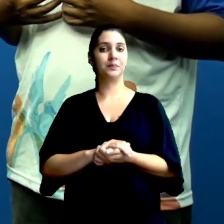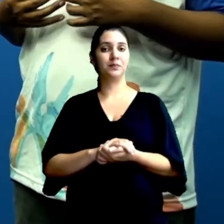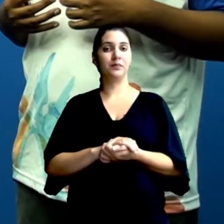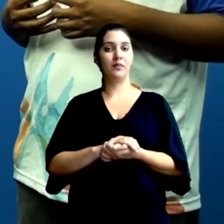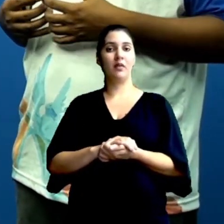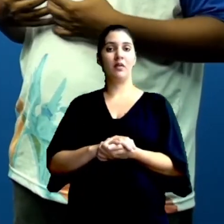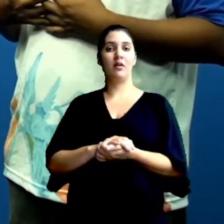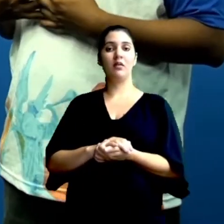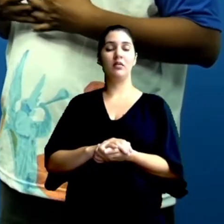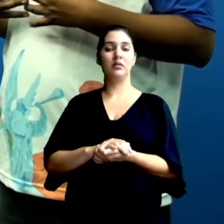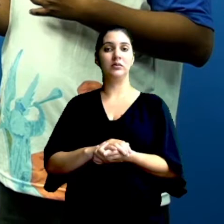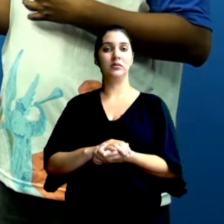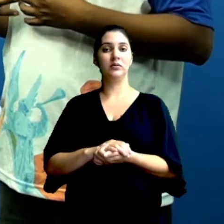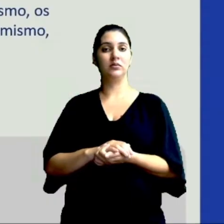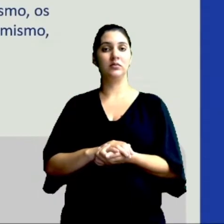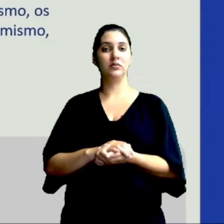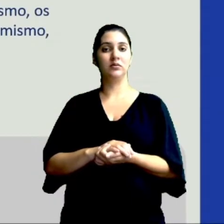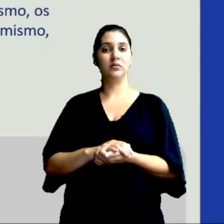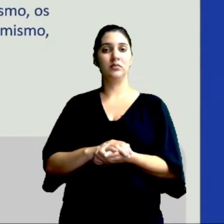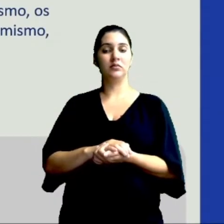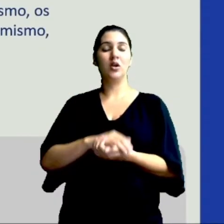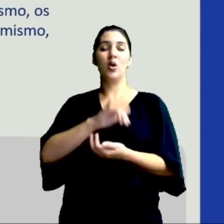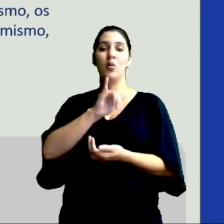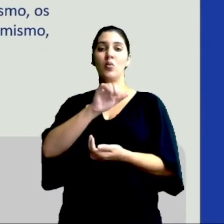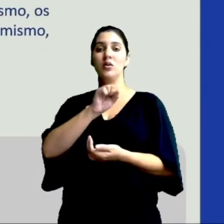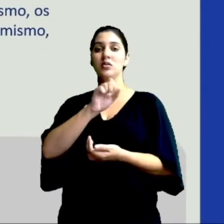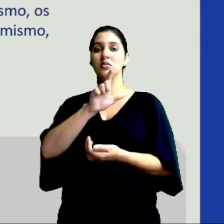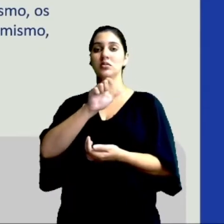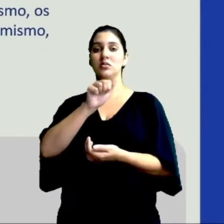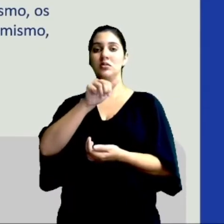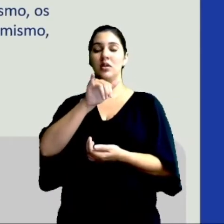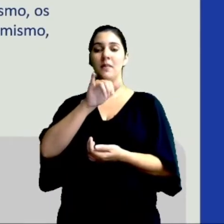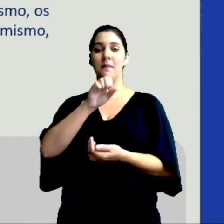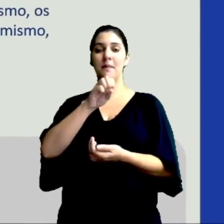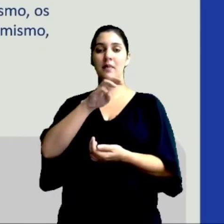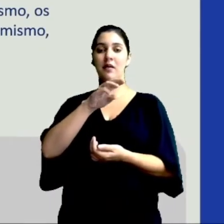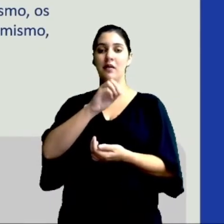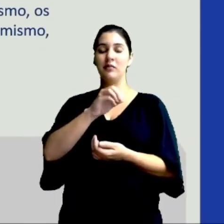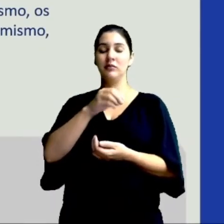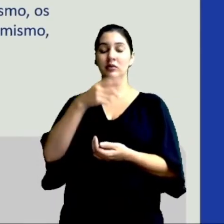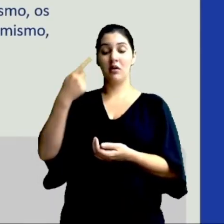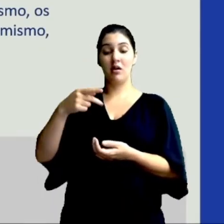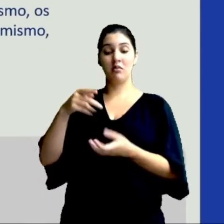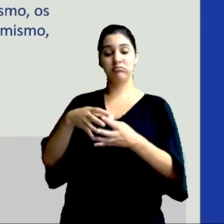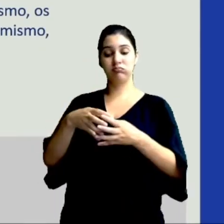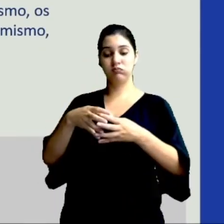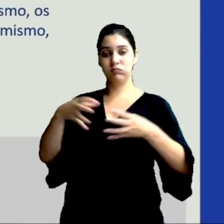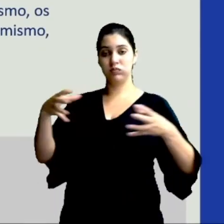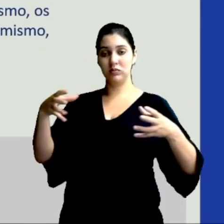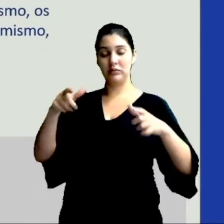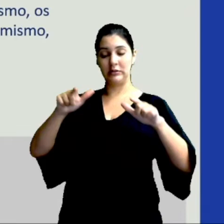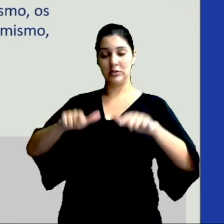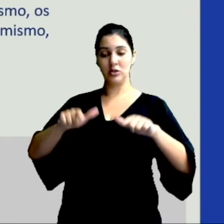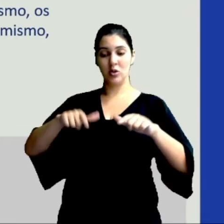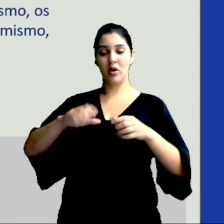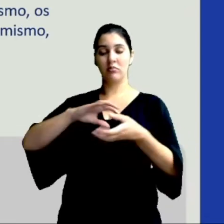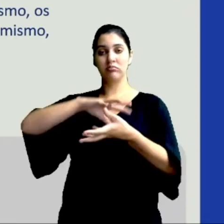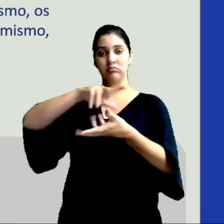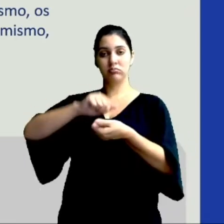da península, né? O islamismo, né? É bastante extenso nessa península aí, nessa região do Oriente